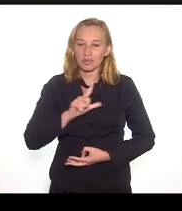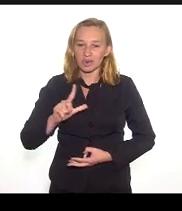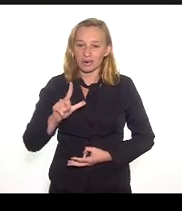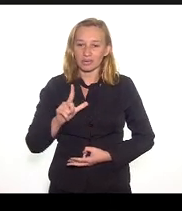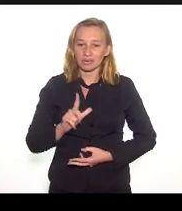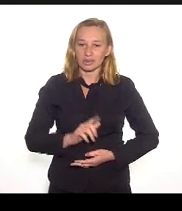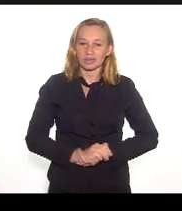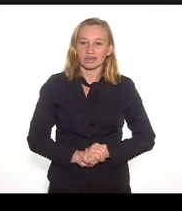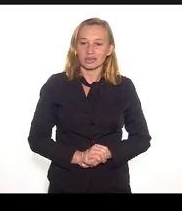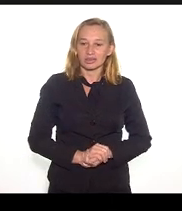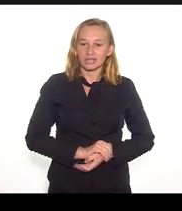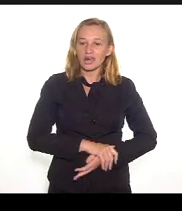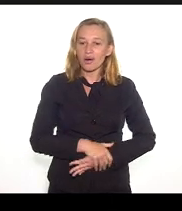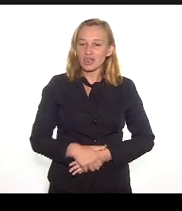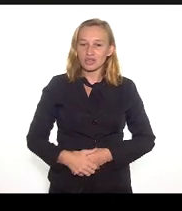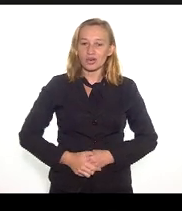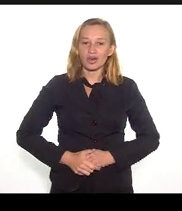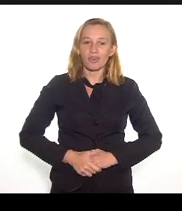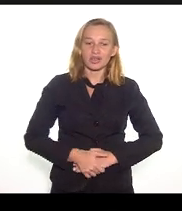Ok.